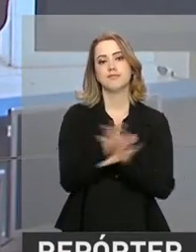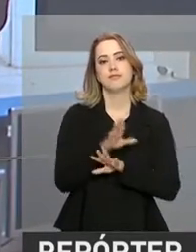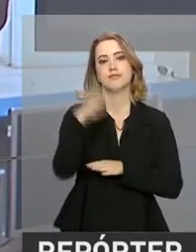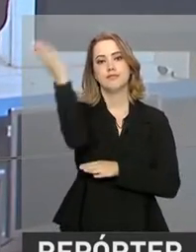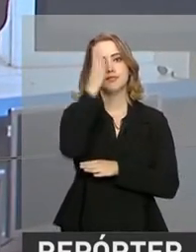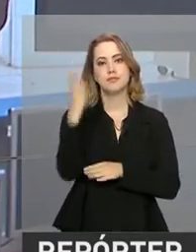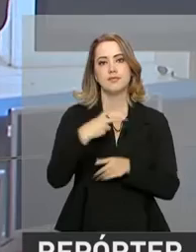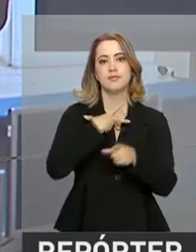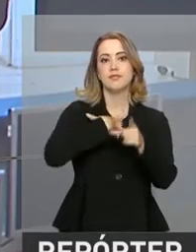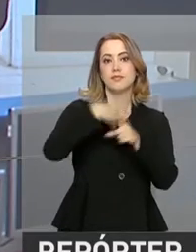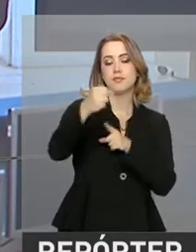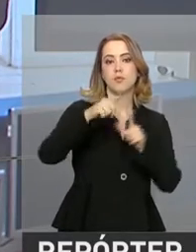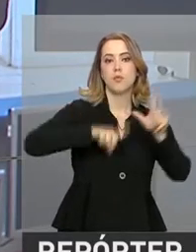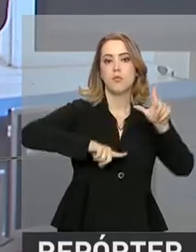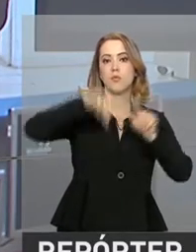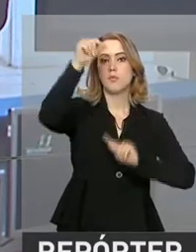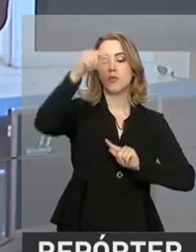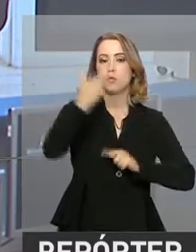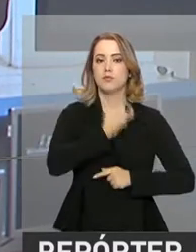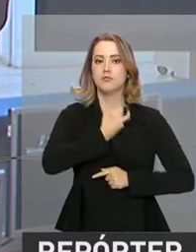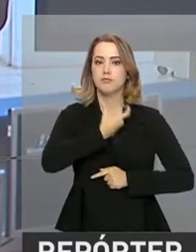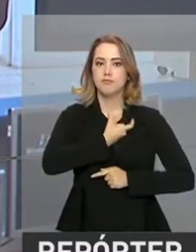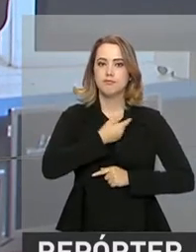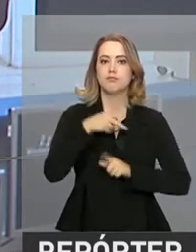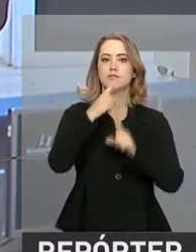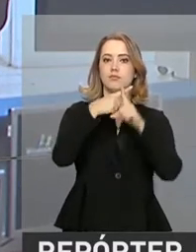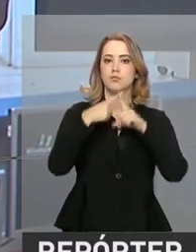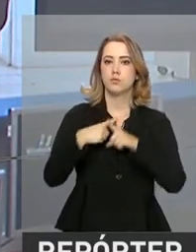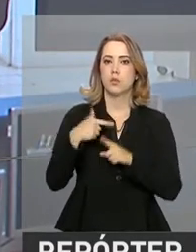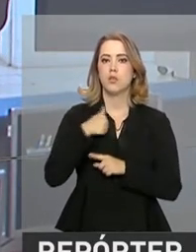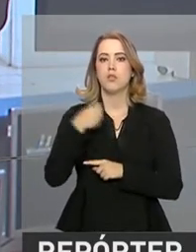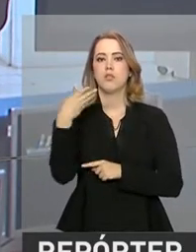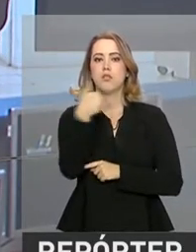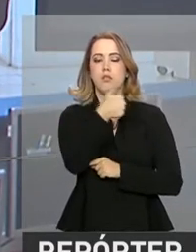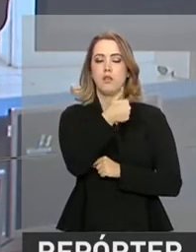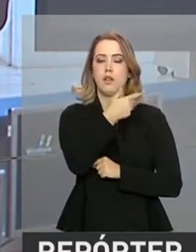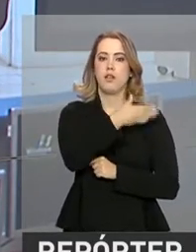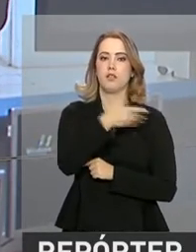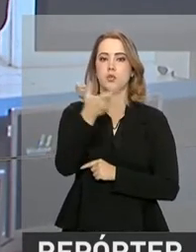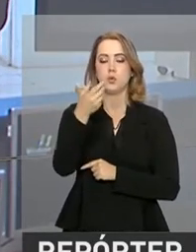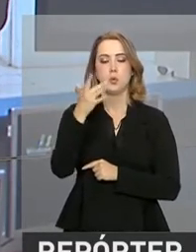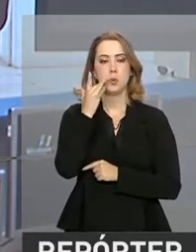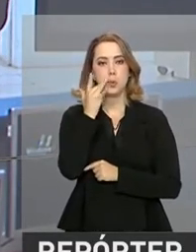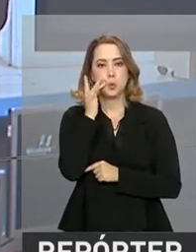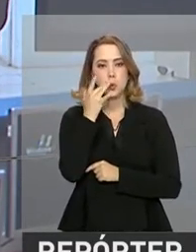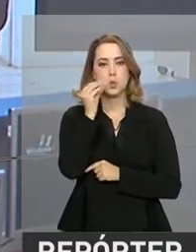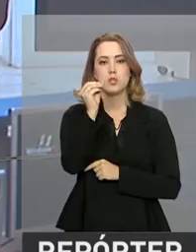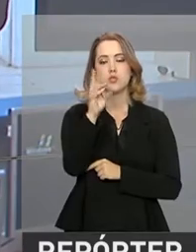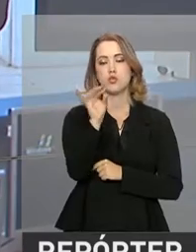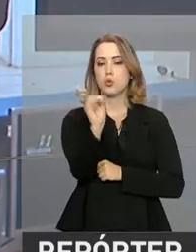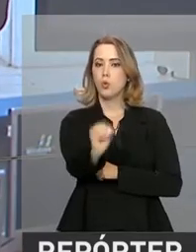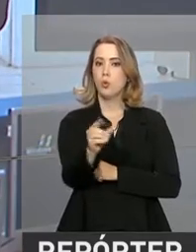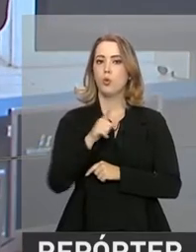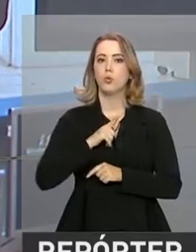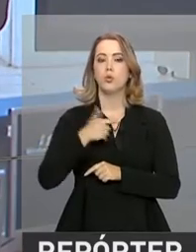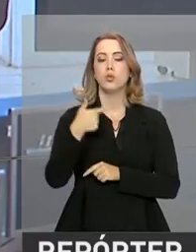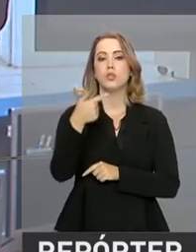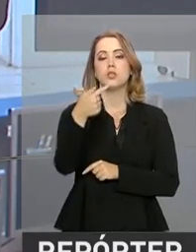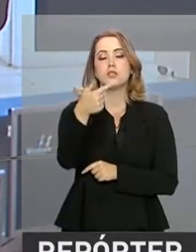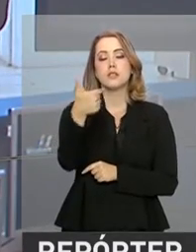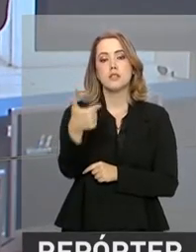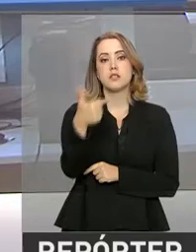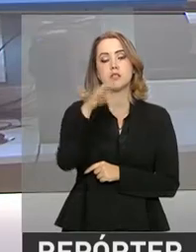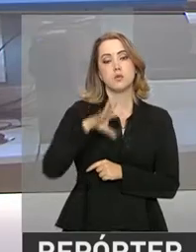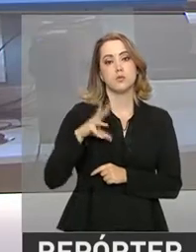Brasil bateu o recorde de medalhas nos jogos foram 14 de ouro 29 de prata e 29 de bronze 72 no total terminamos em